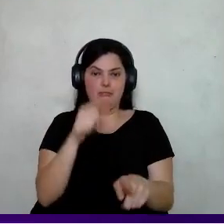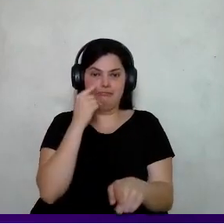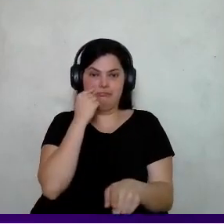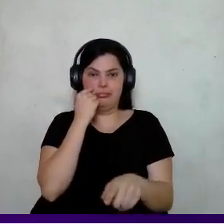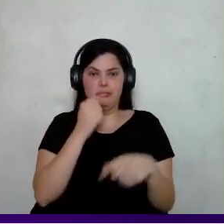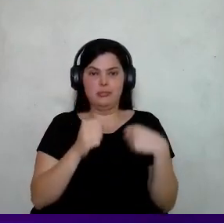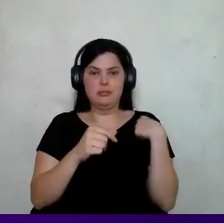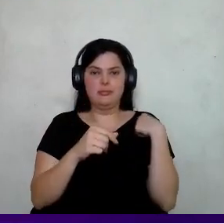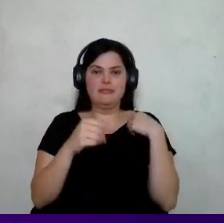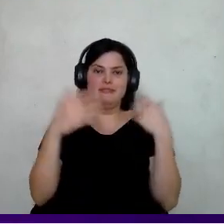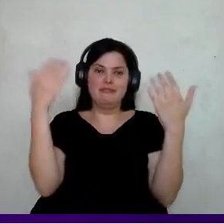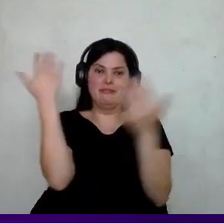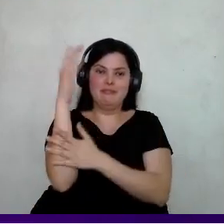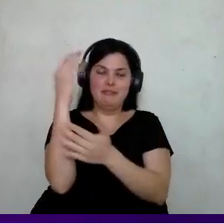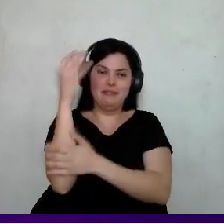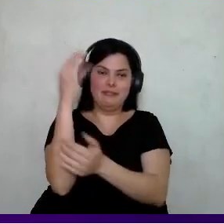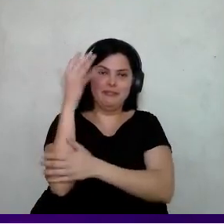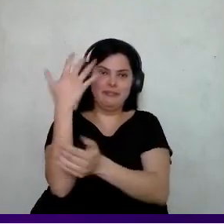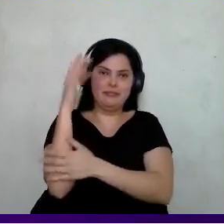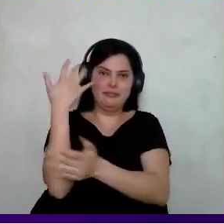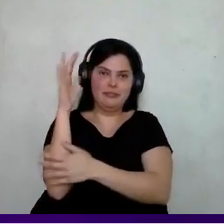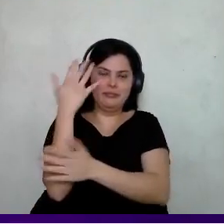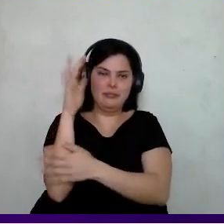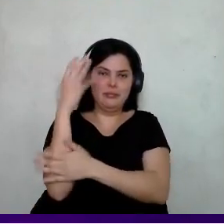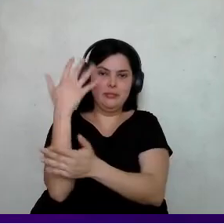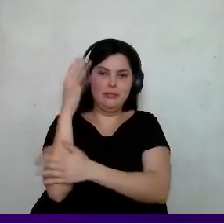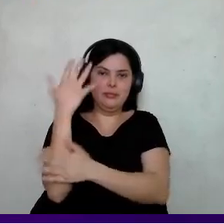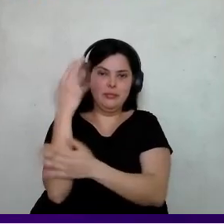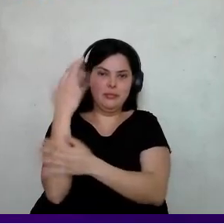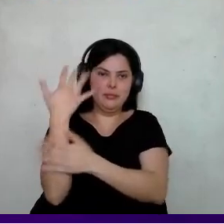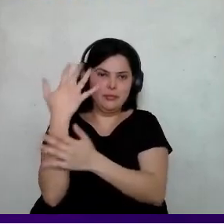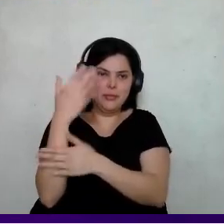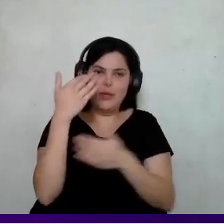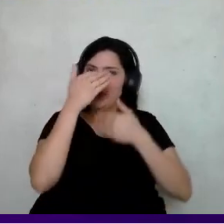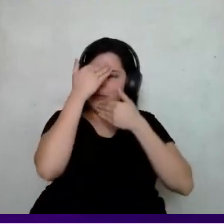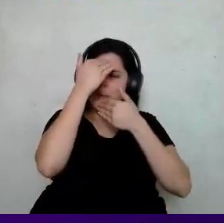Érica! Obrigada, gente. Muito legal.